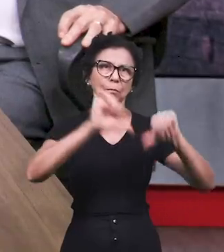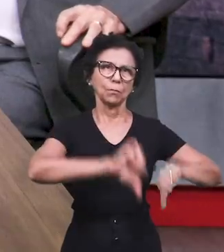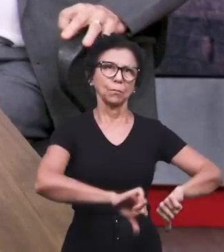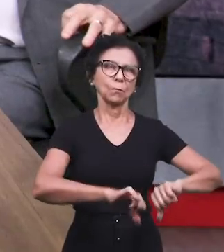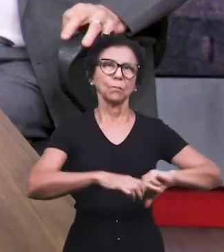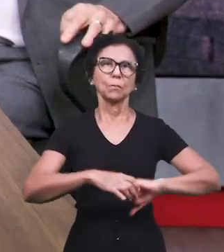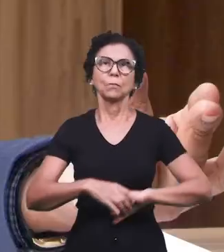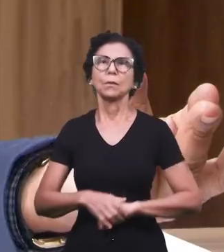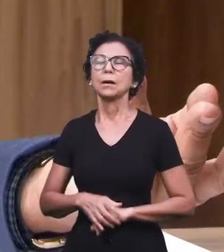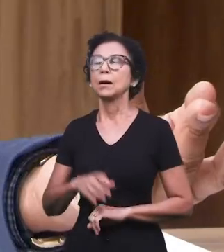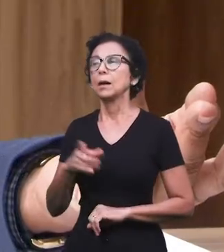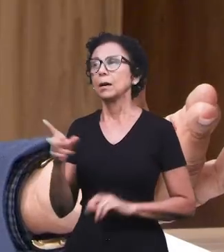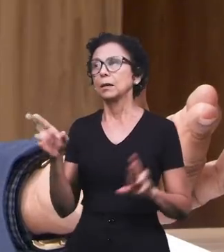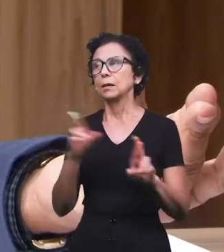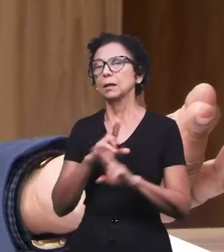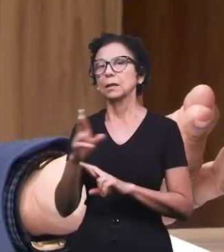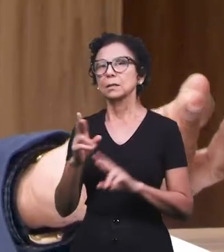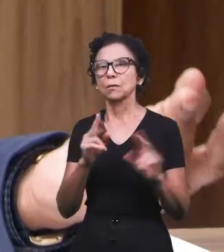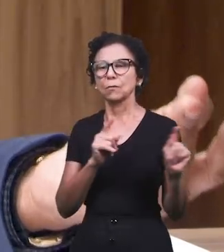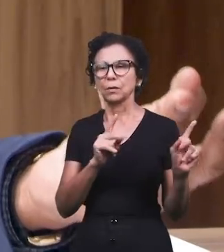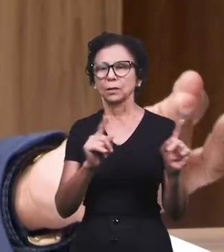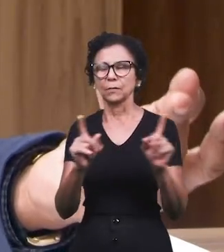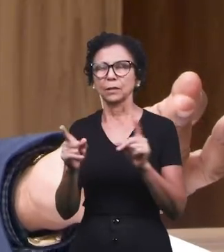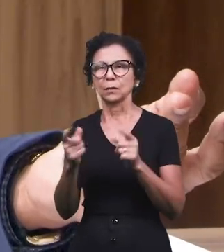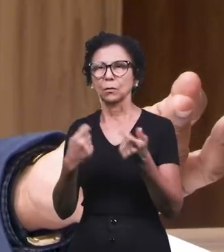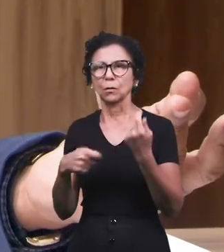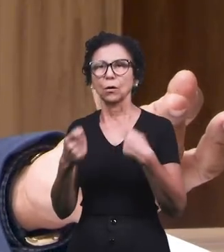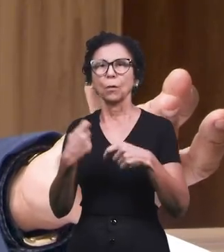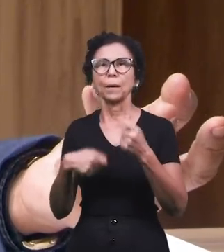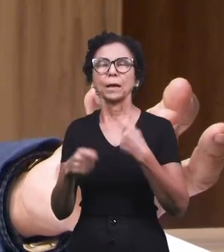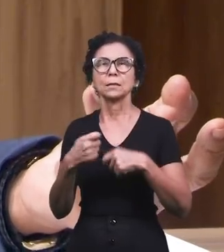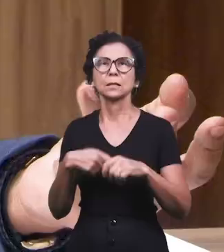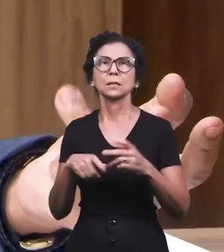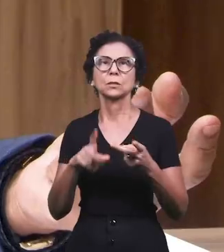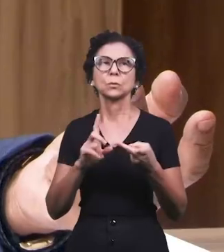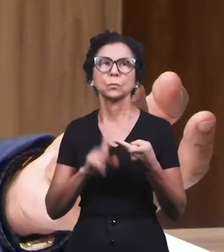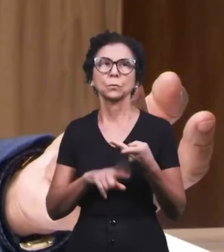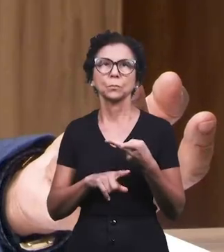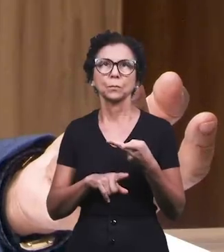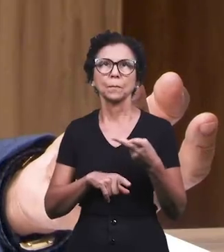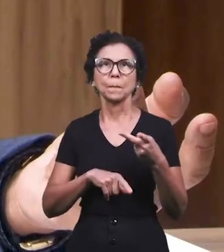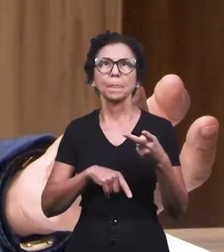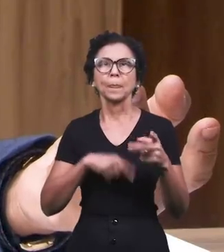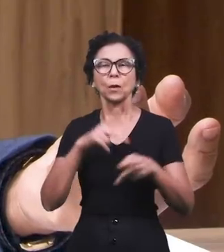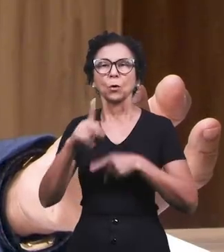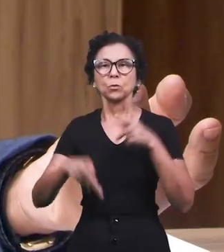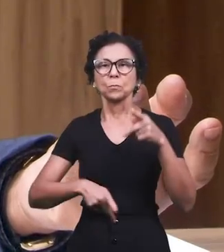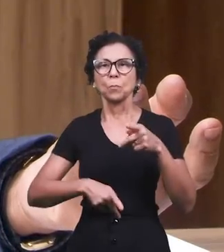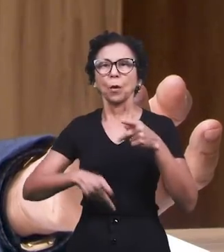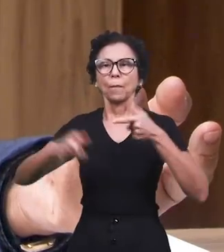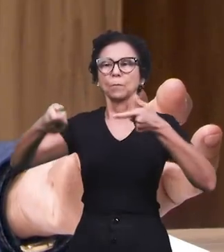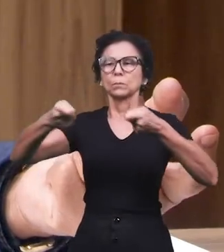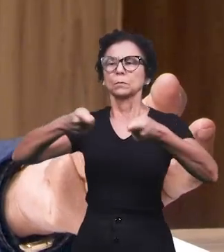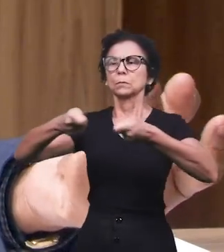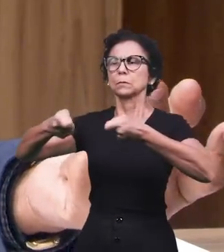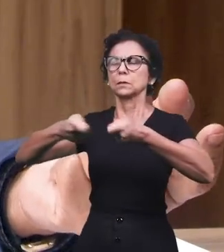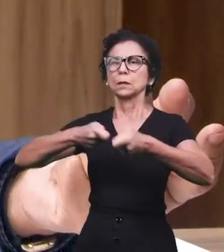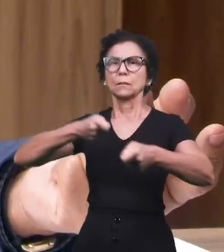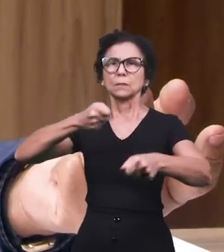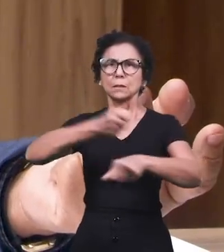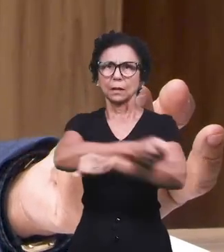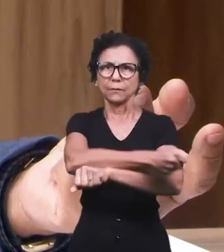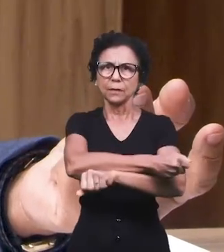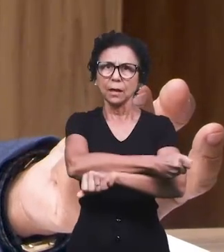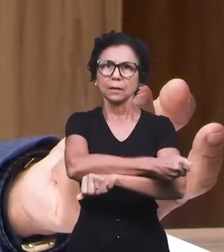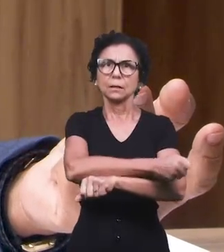que era a questão comercial, que trabalhava muito com a questão do comercial, né? A questão dos povos dominados. Ele escravizava